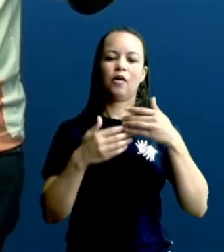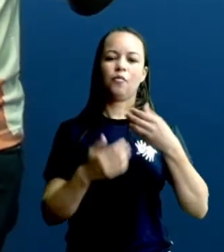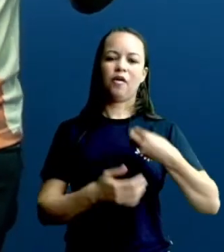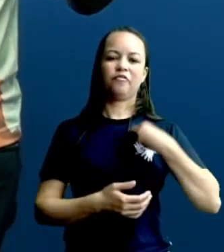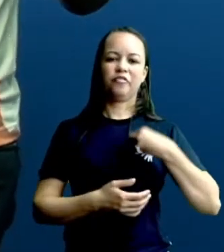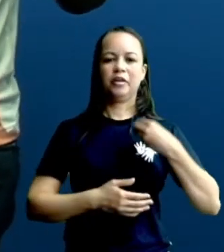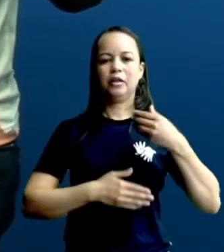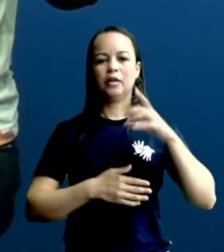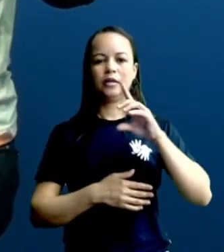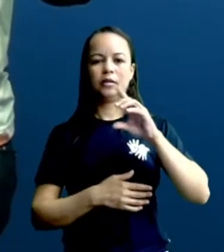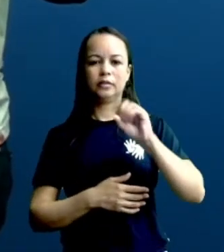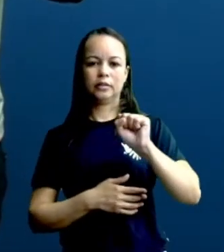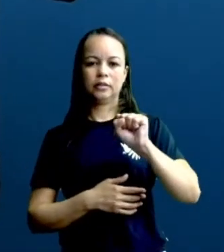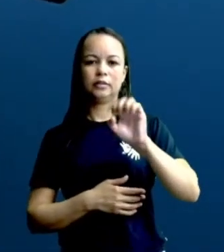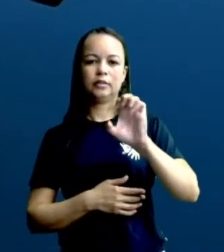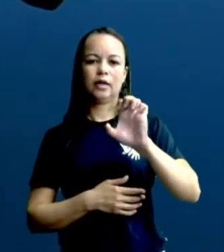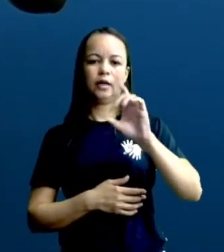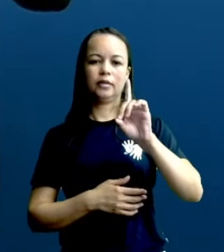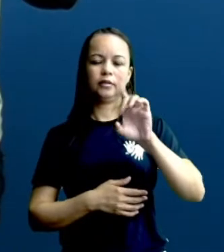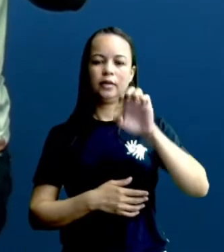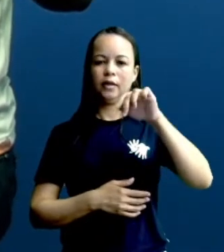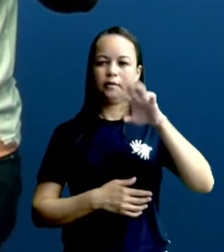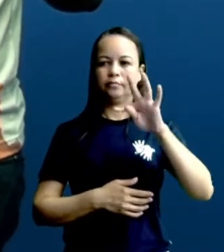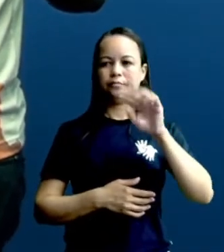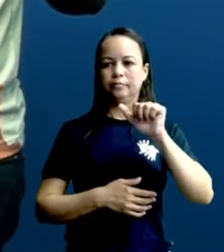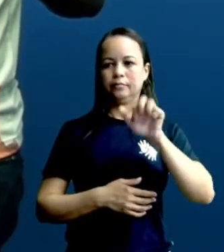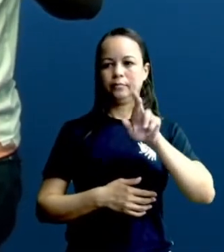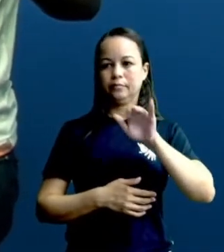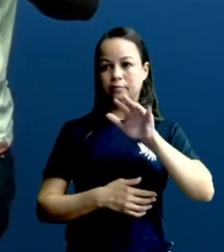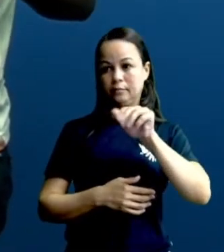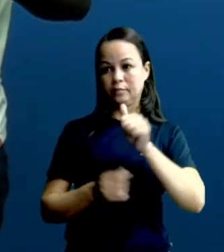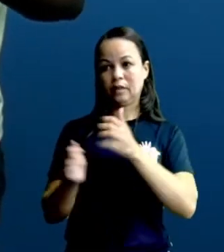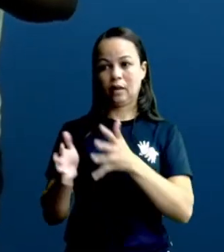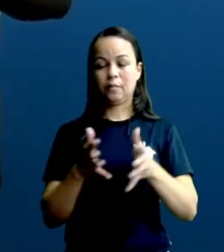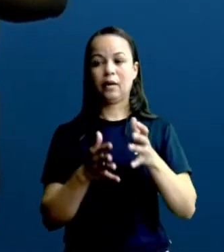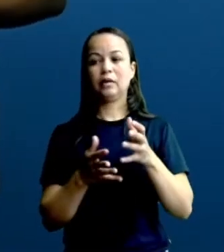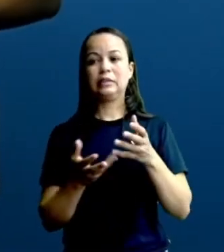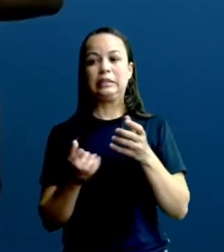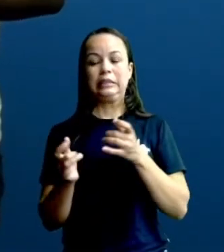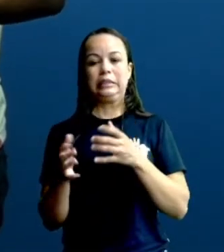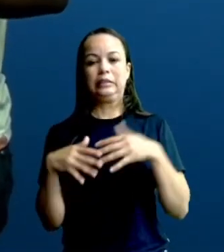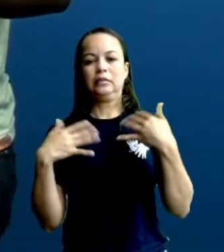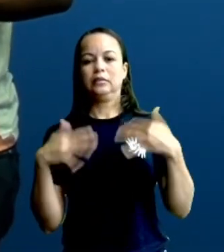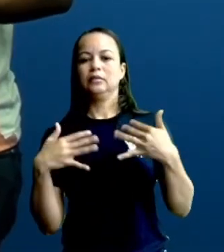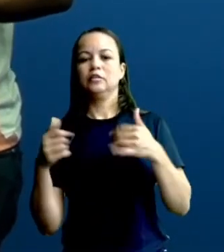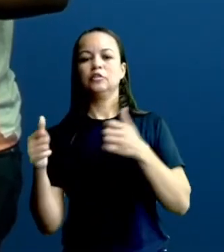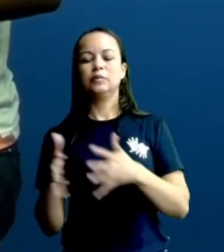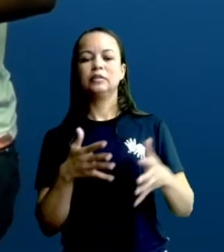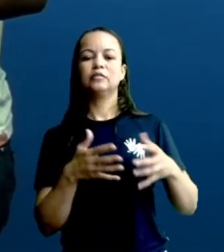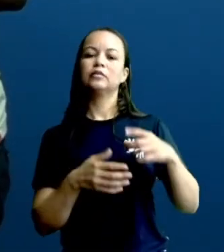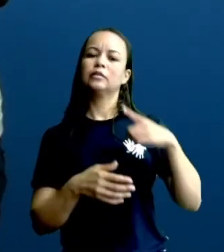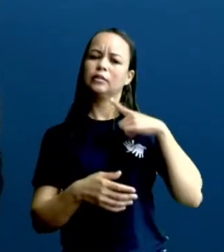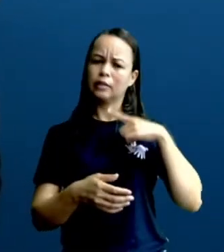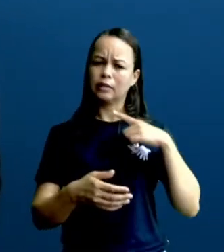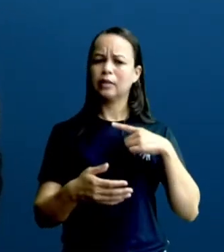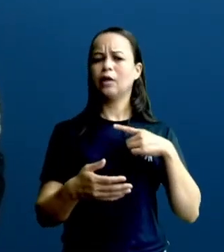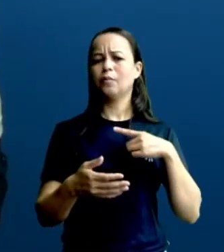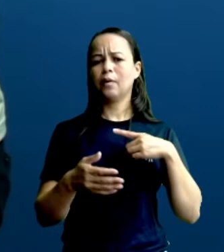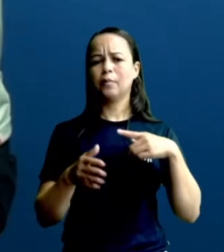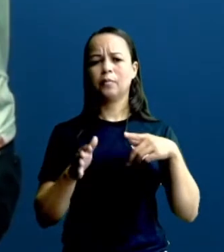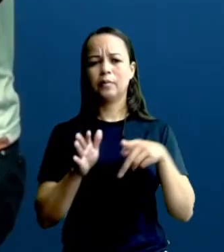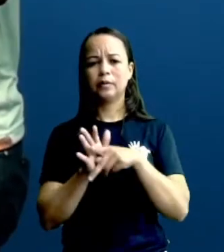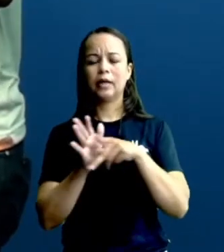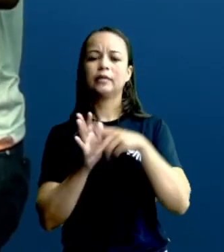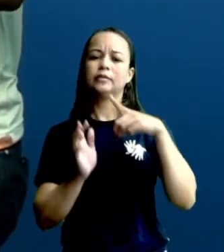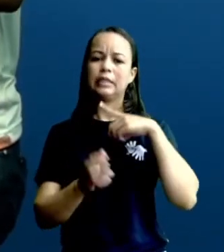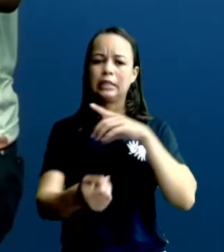alimentação desregrada e uma vida bastante estressante, você tem uma grande probabilidade de adquirir a